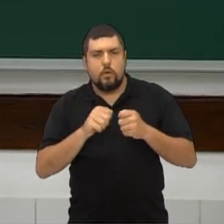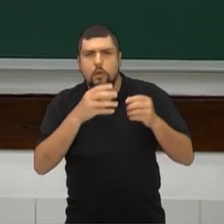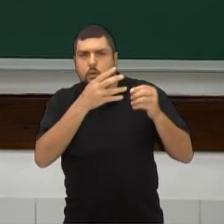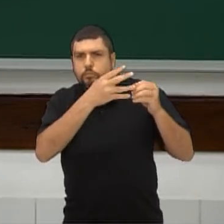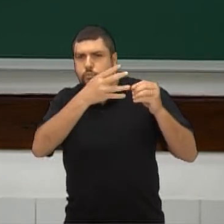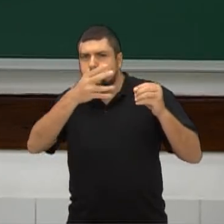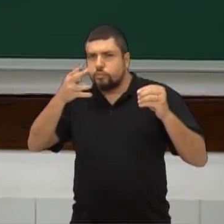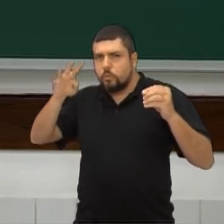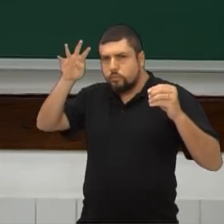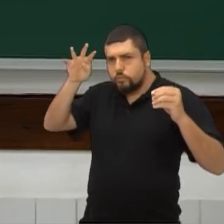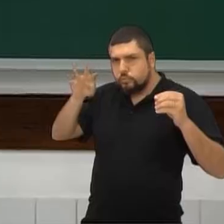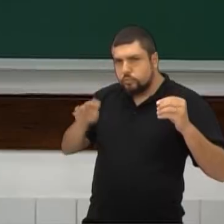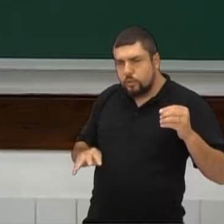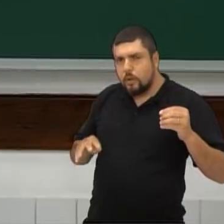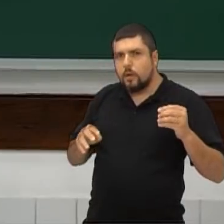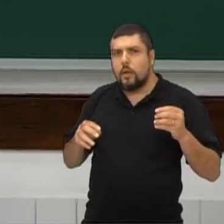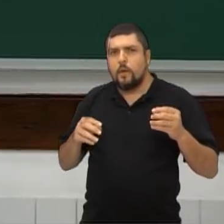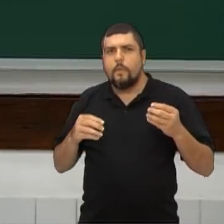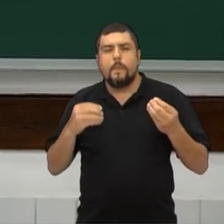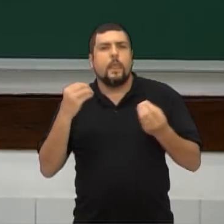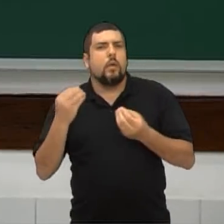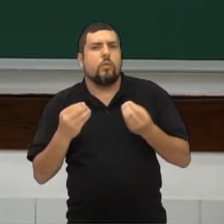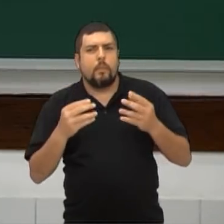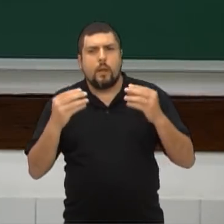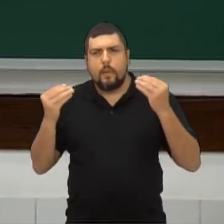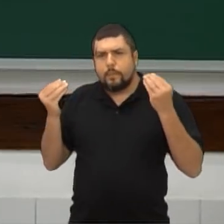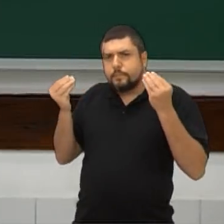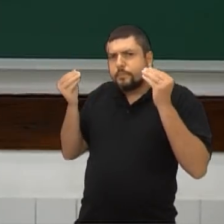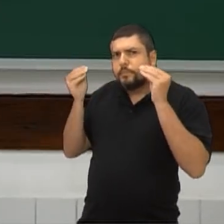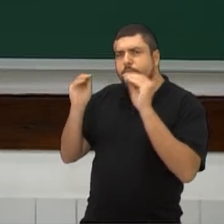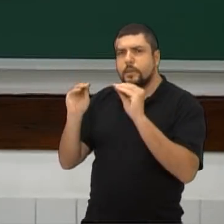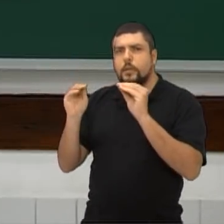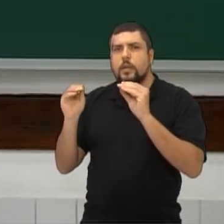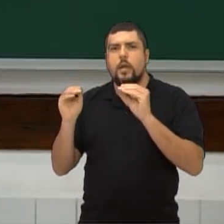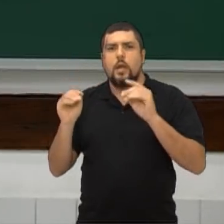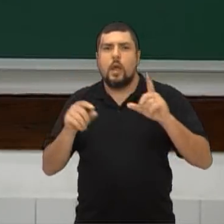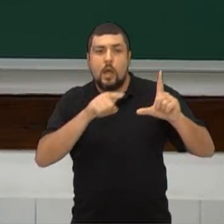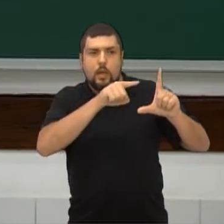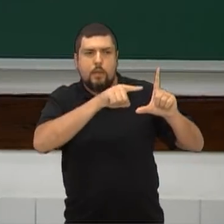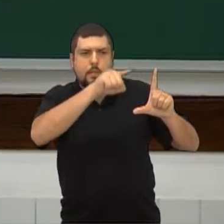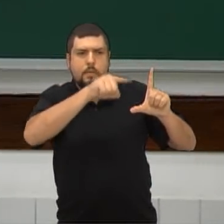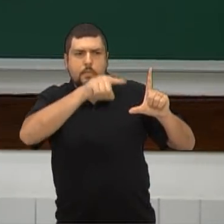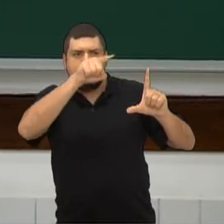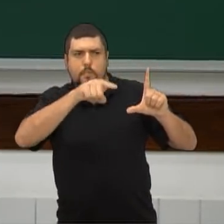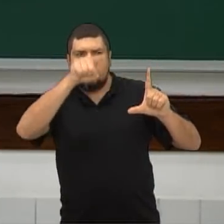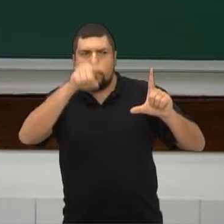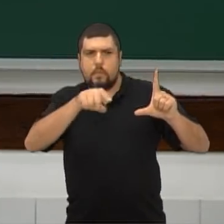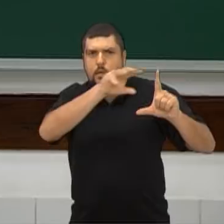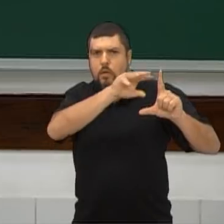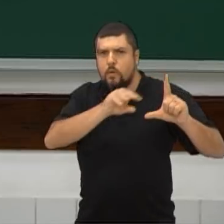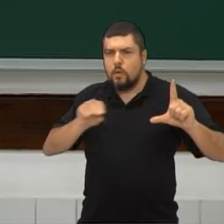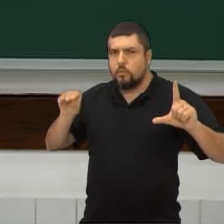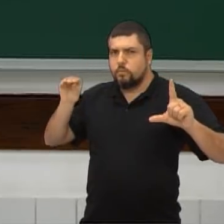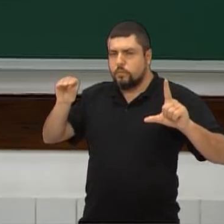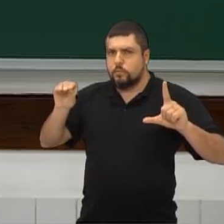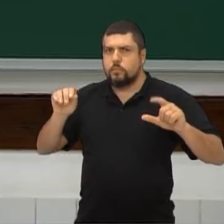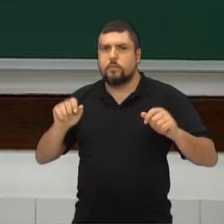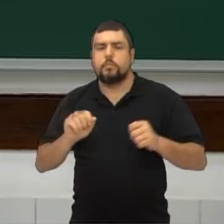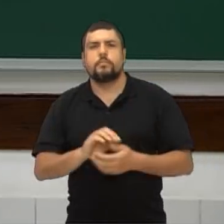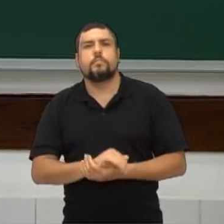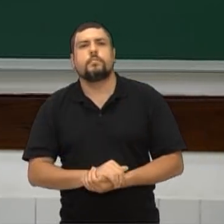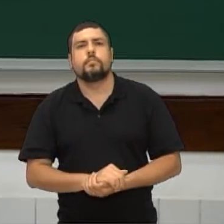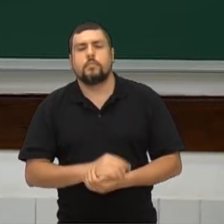no quadro e eu vou plotar ela em cada um desses pontos que está marcado ali no plano cartesiano, aqui no quadro. Eu já vou desenhar ele aqui para